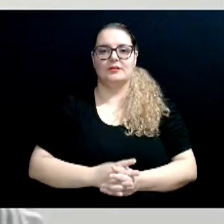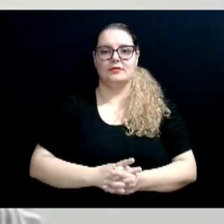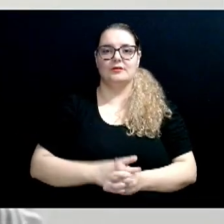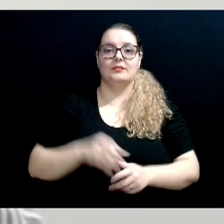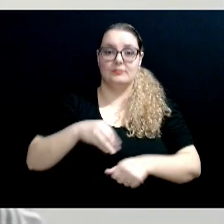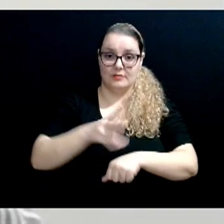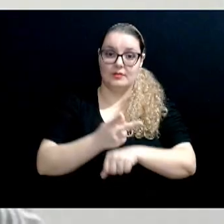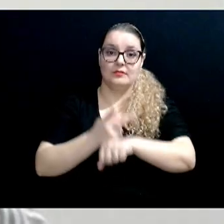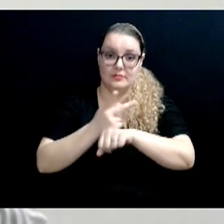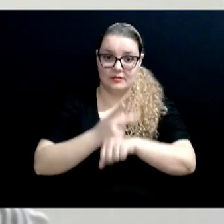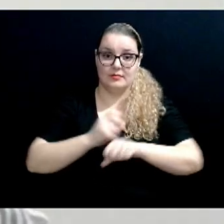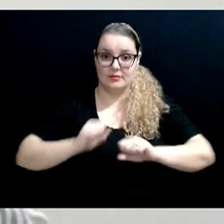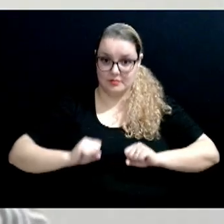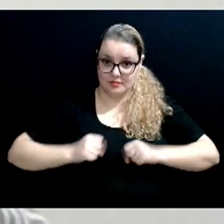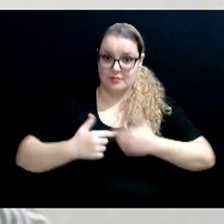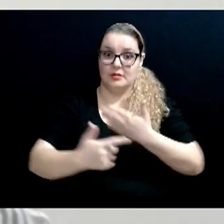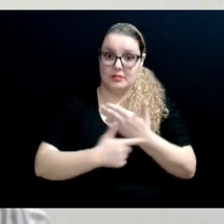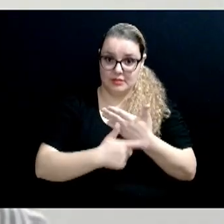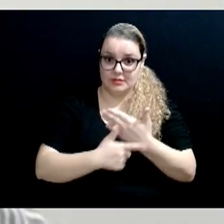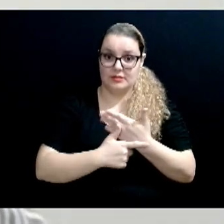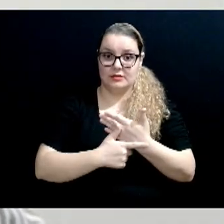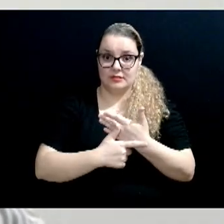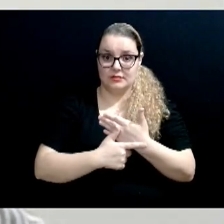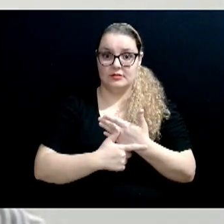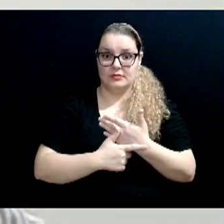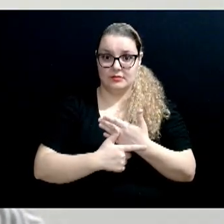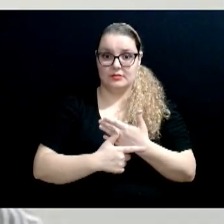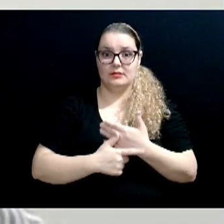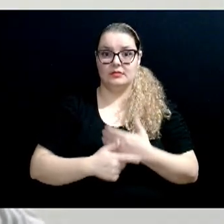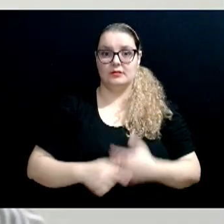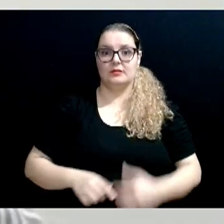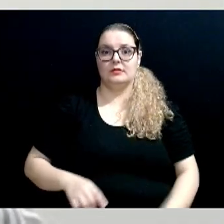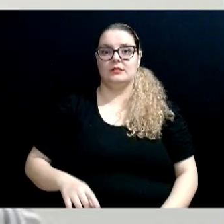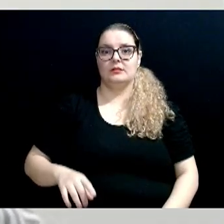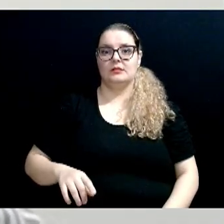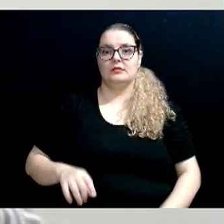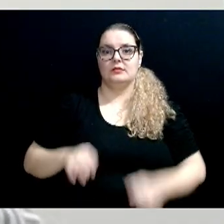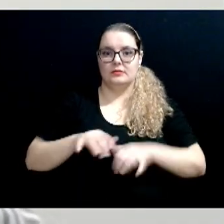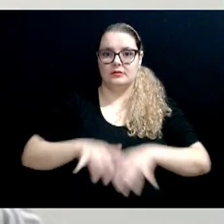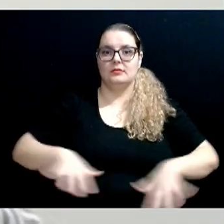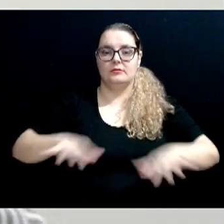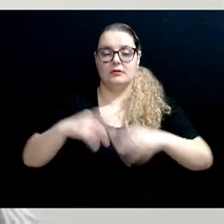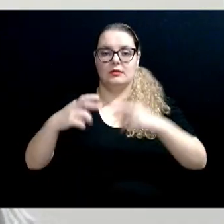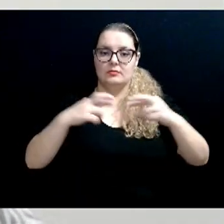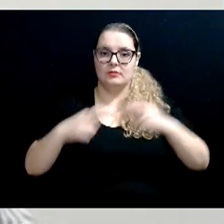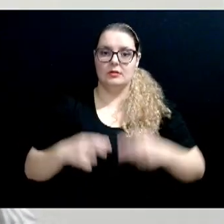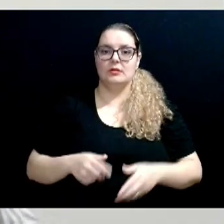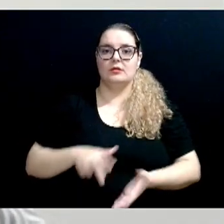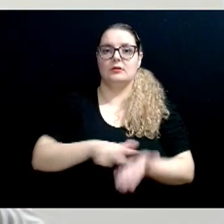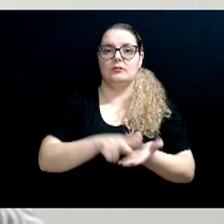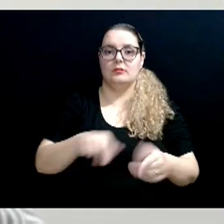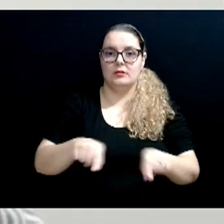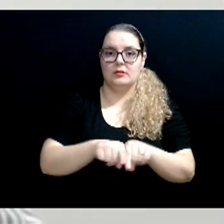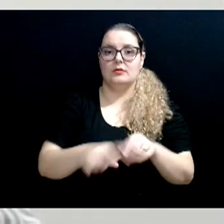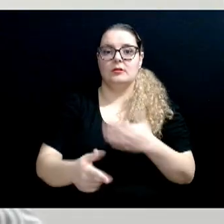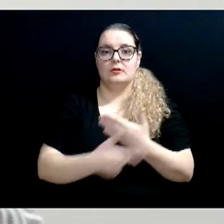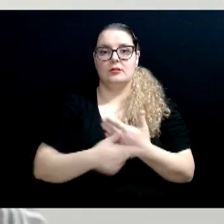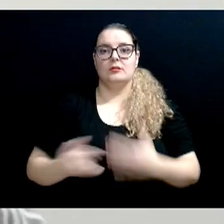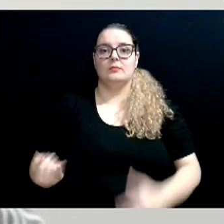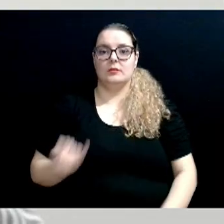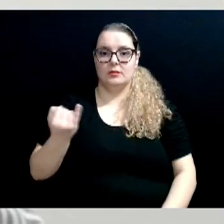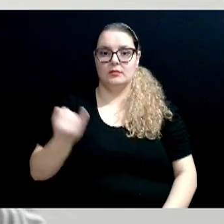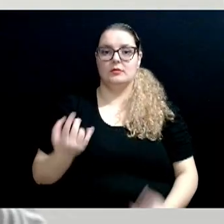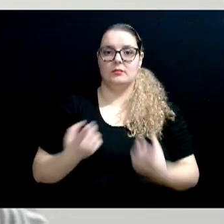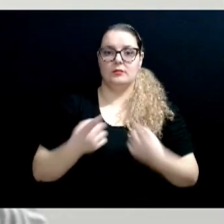o papel, né, das agências reguladoras, que além de fiscalizar, regular também, exercem um papel muito importante nessa parceria com os